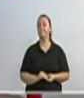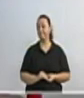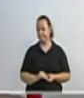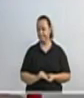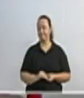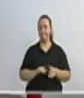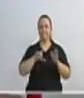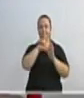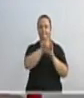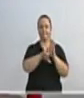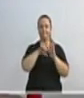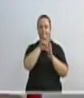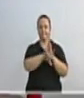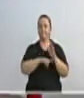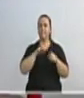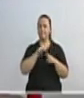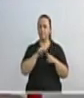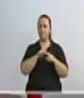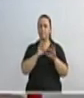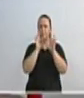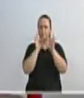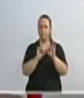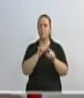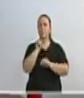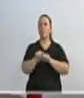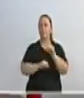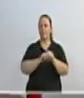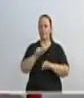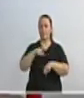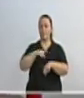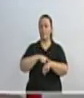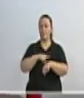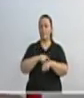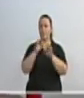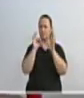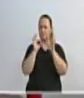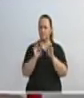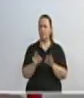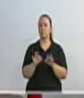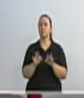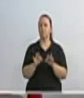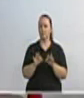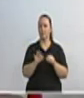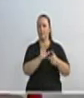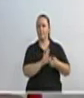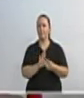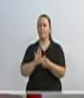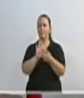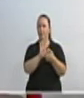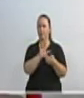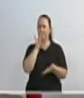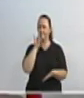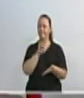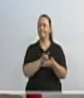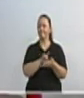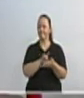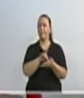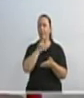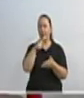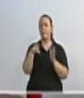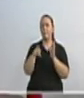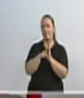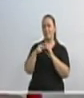ela seguramente deriva de um momento onde nós tínhamos, e o reflexo, inclusive, vem dessa